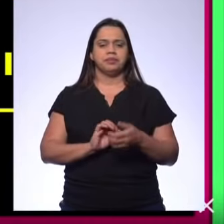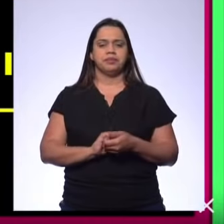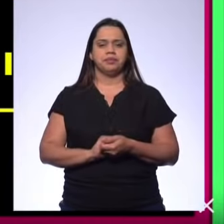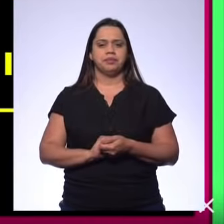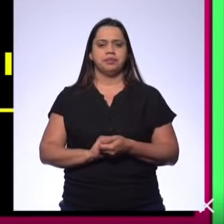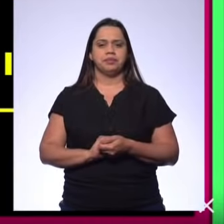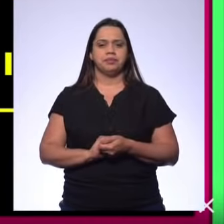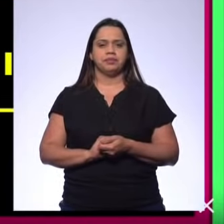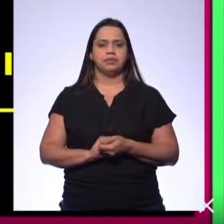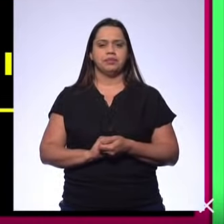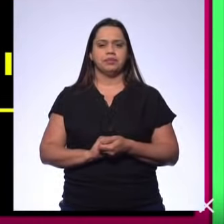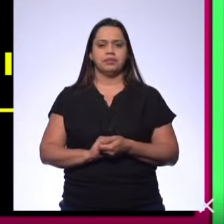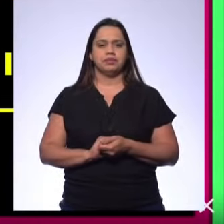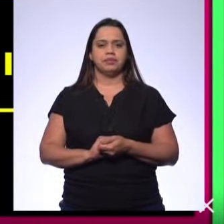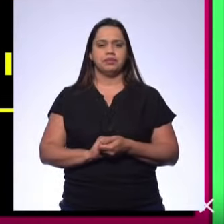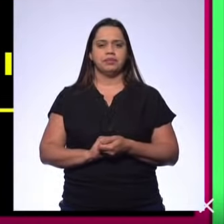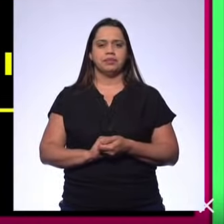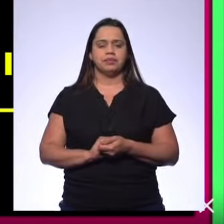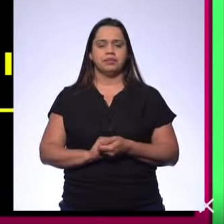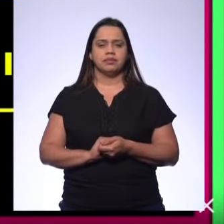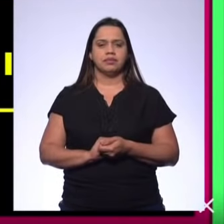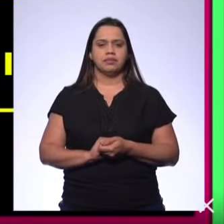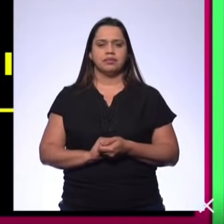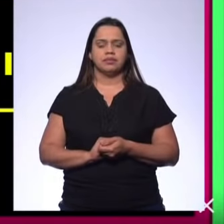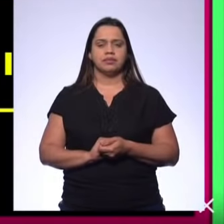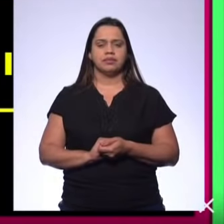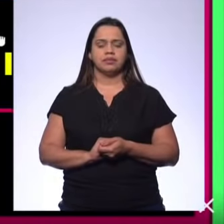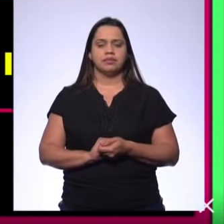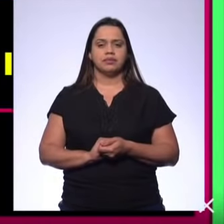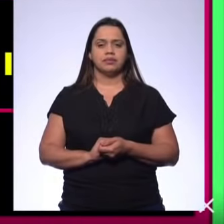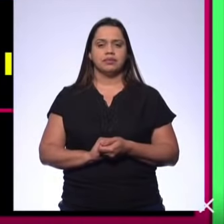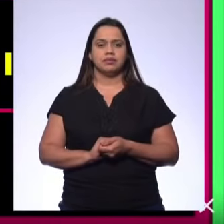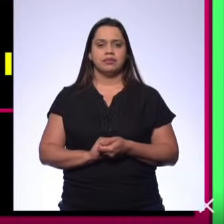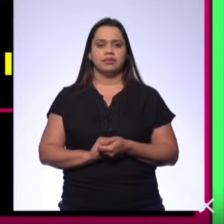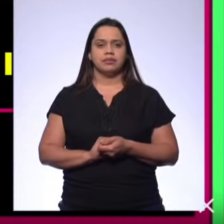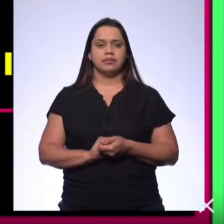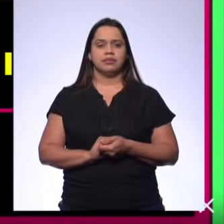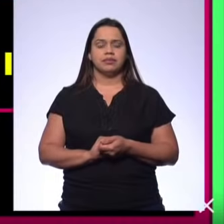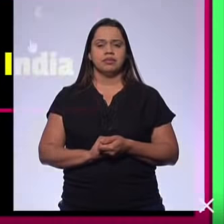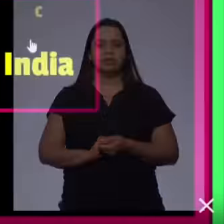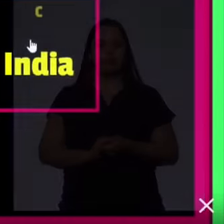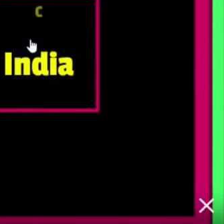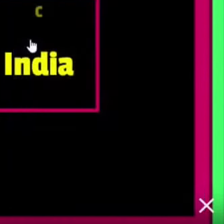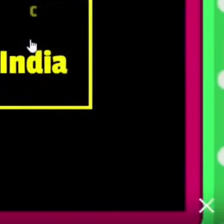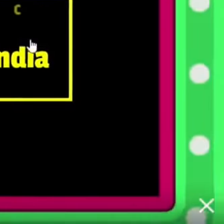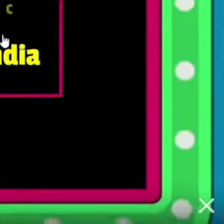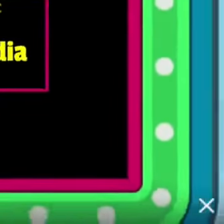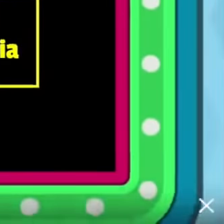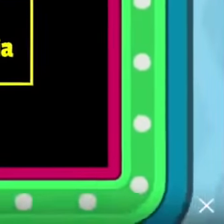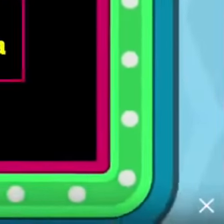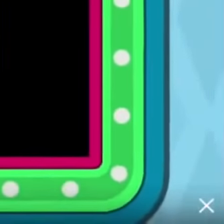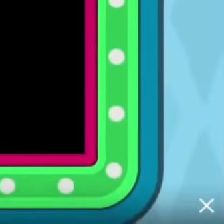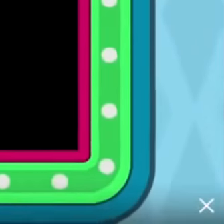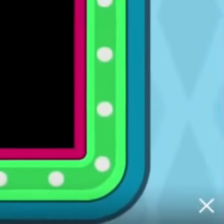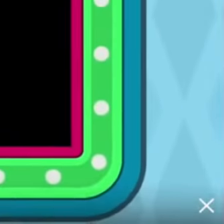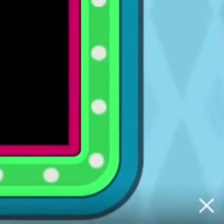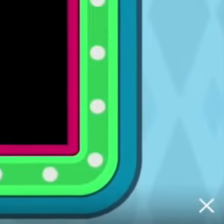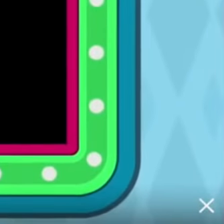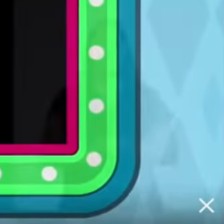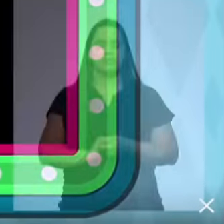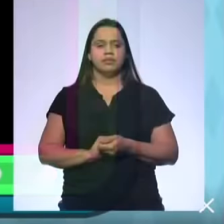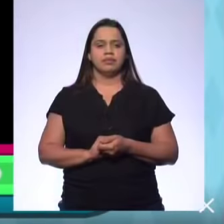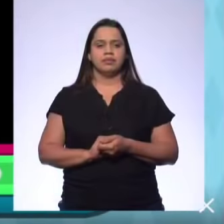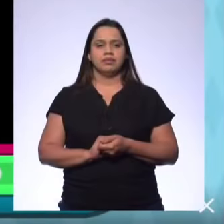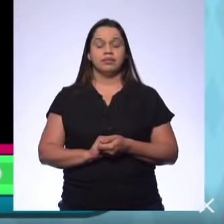E a próxima... O pessoal tá esperando USA, Antônia. USA, será? Eu acho que é Índia. Ah, de baixo aqui não dá para ver. Índia.